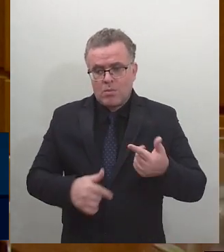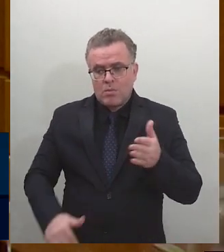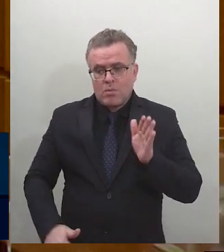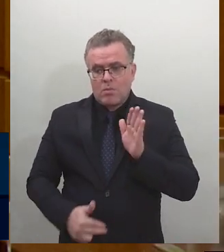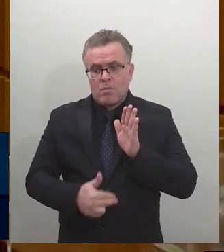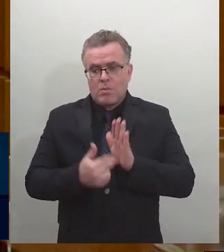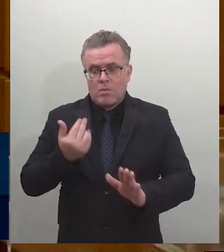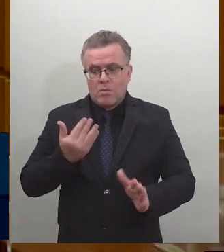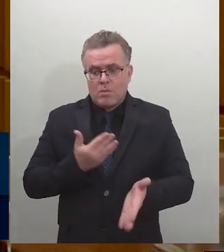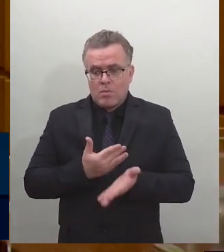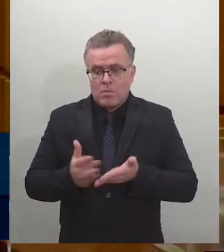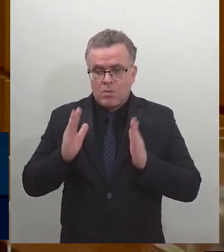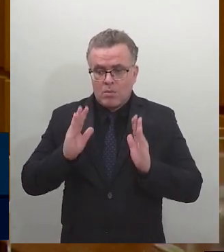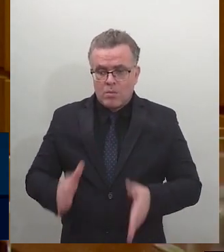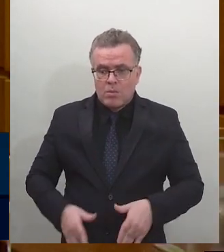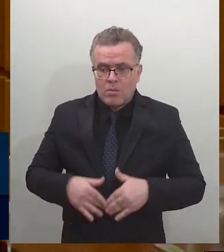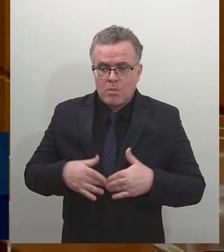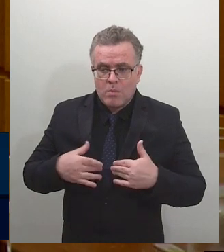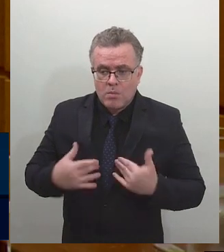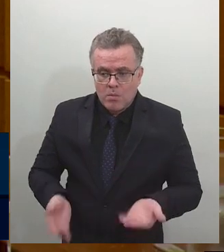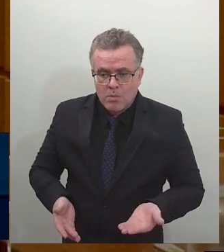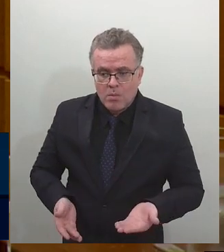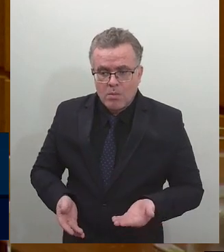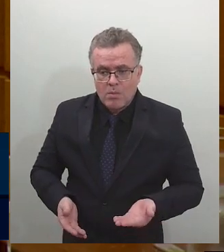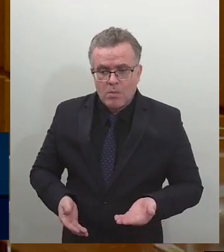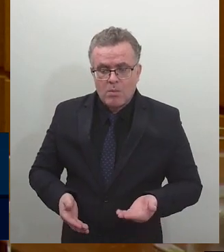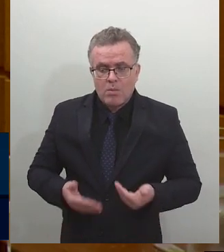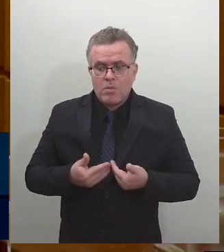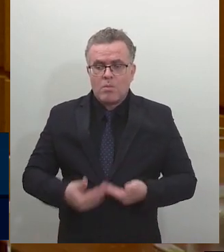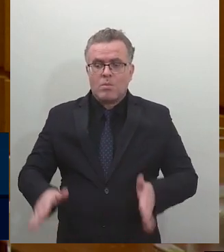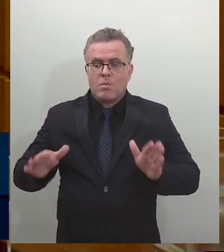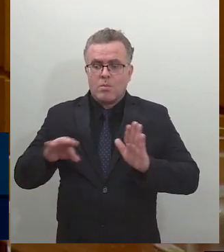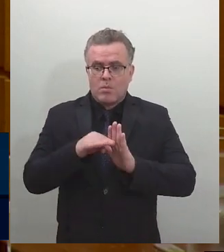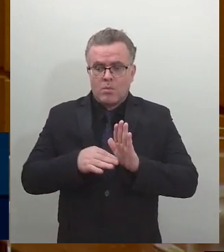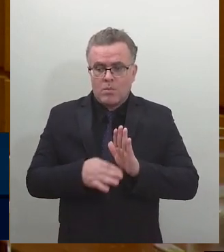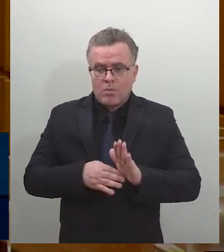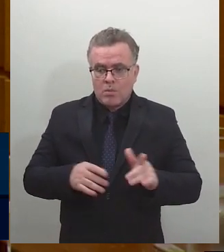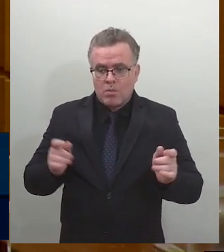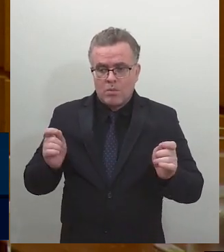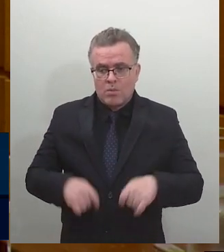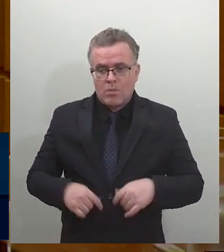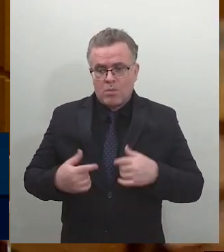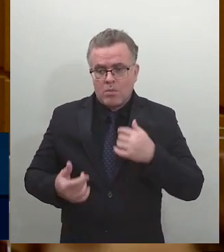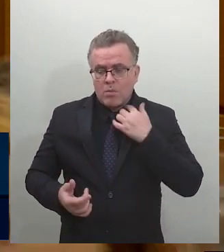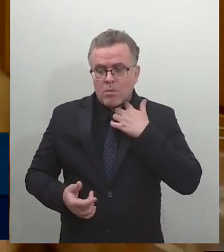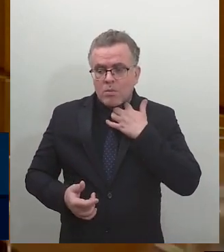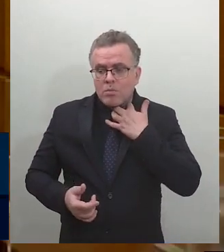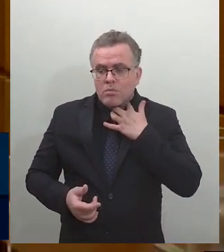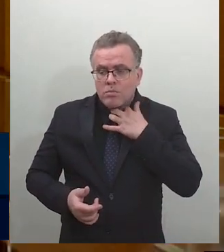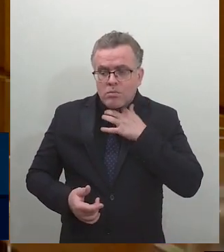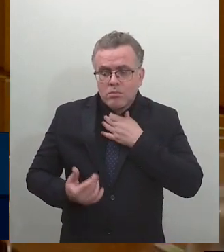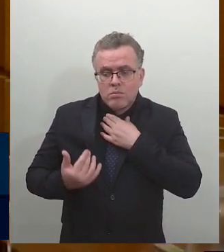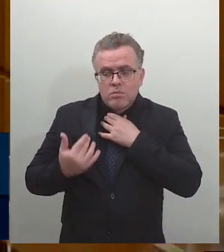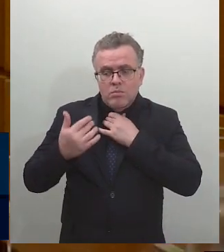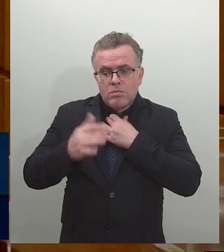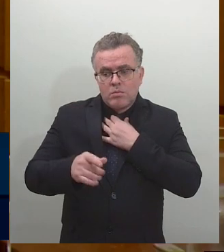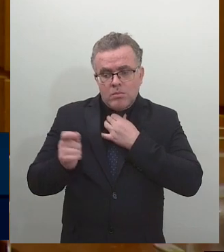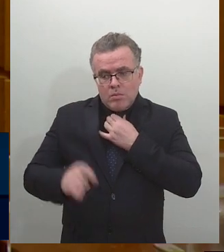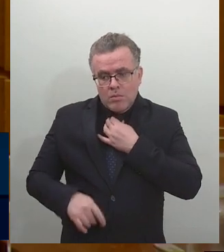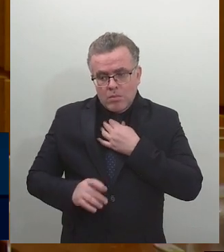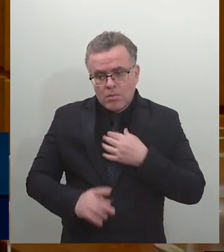ao lançamento do programa. Eu tive a grata surpresa do dia que eu fui ao Amparo de Maria, no